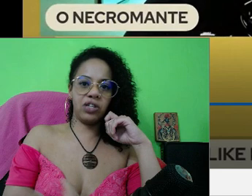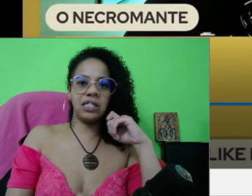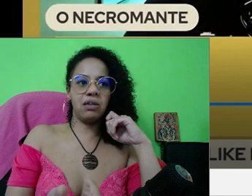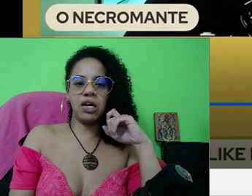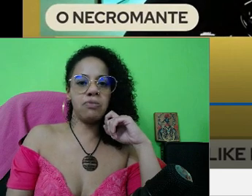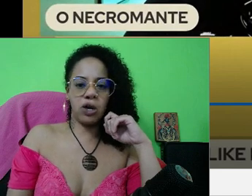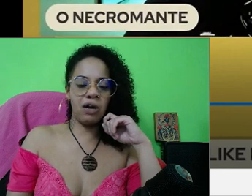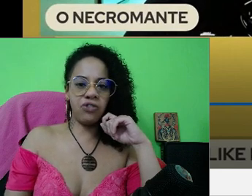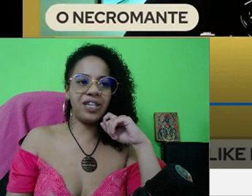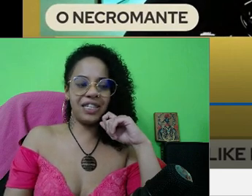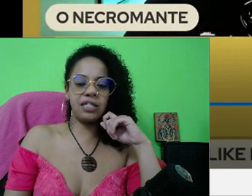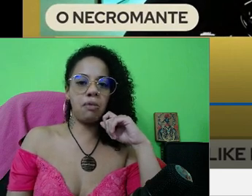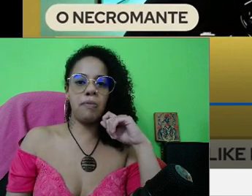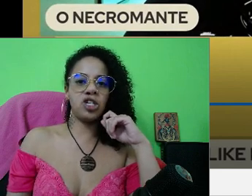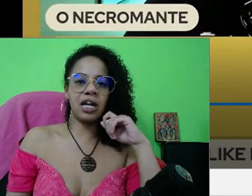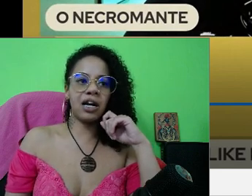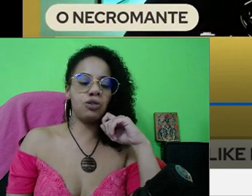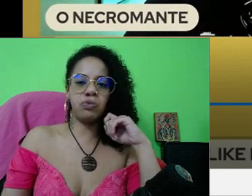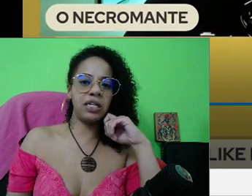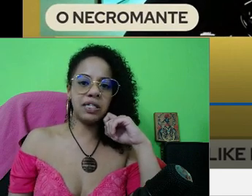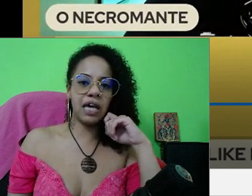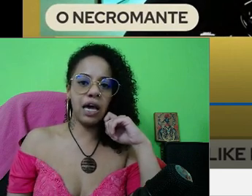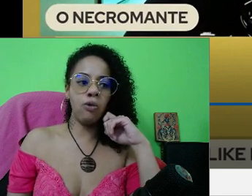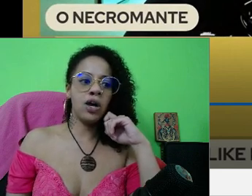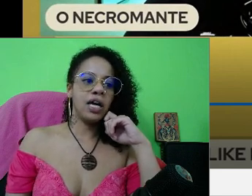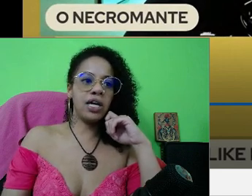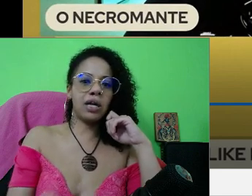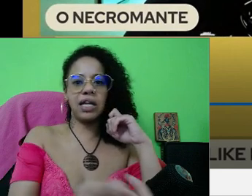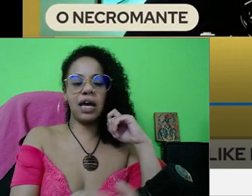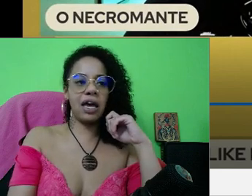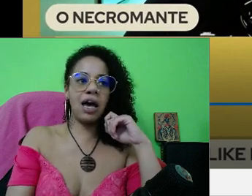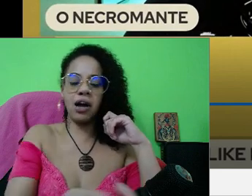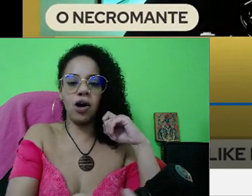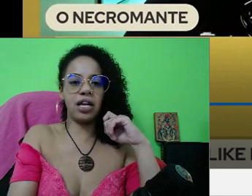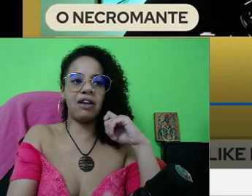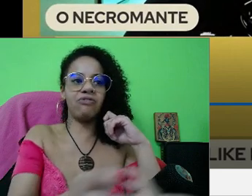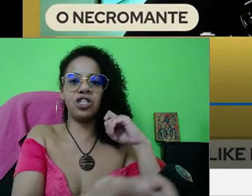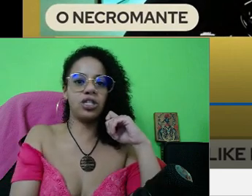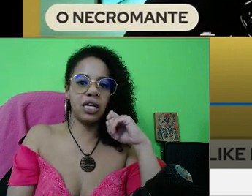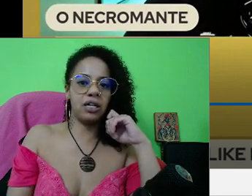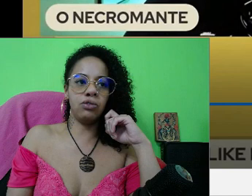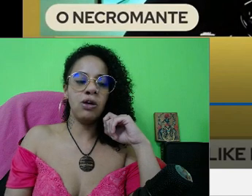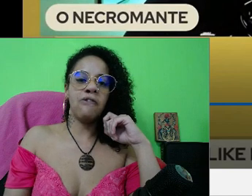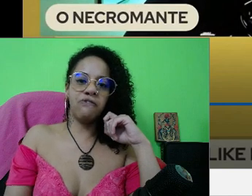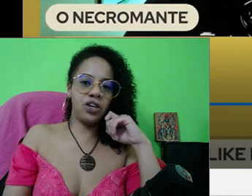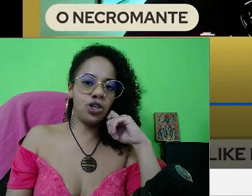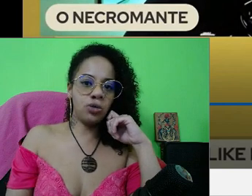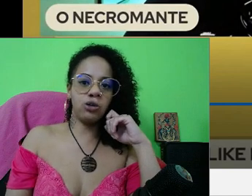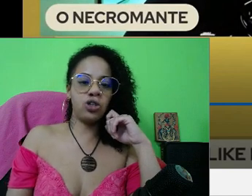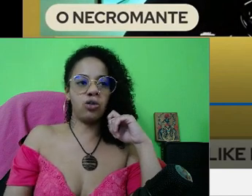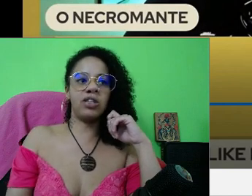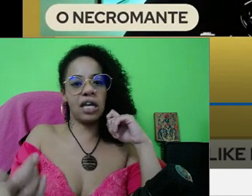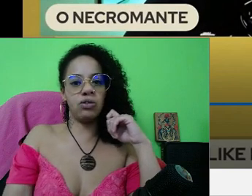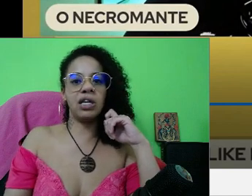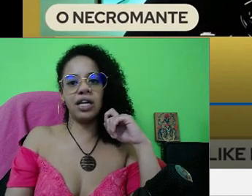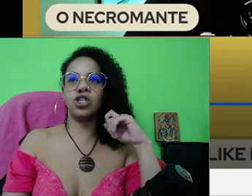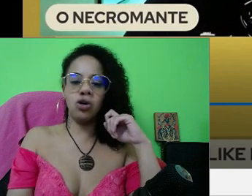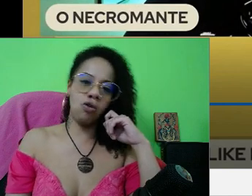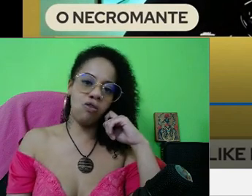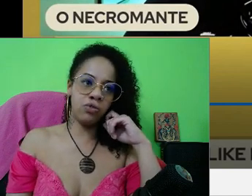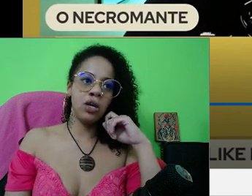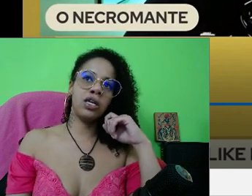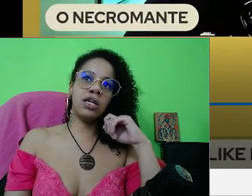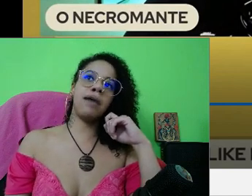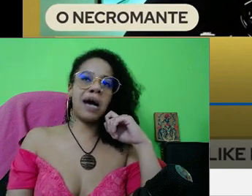Aliás foi nessa semana que meu canal foi extremamente atacado por incell e eu até agora através ditando vídeo Aonde eu tô tendo